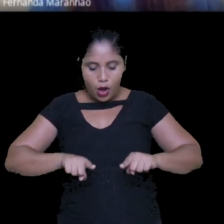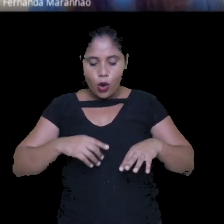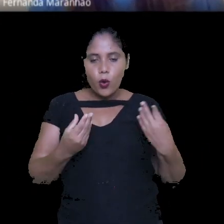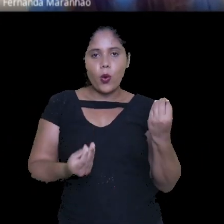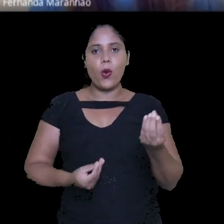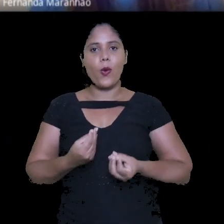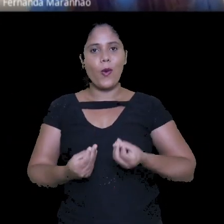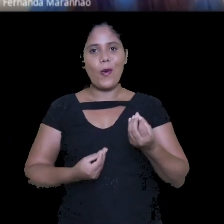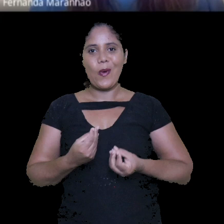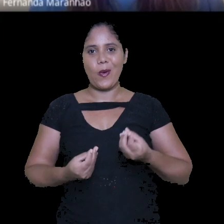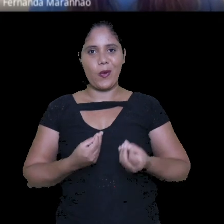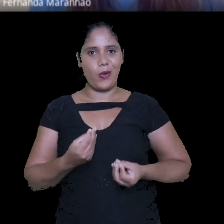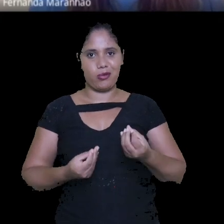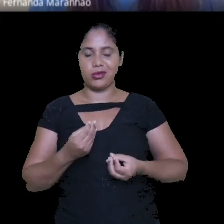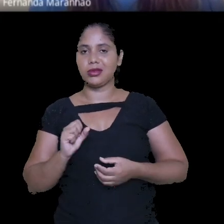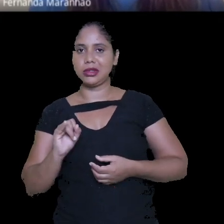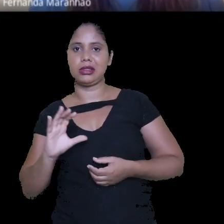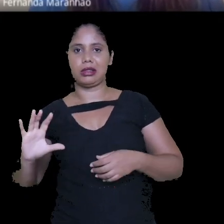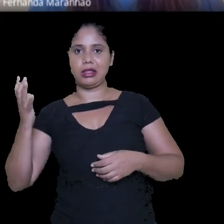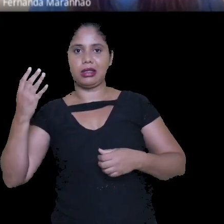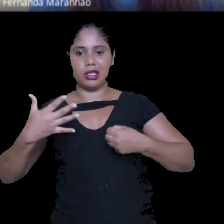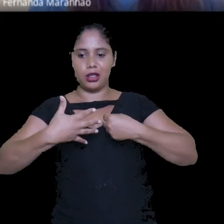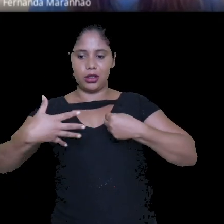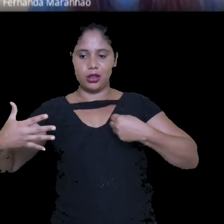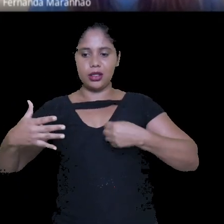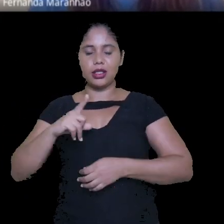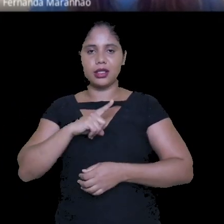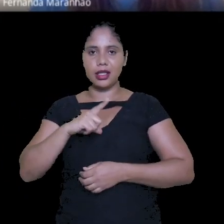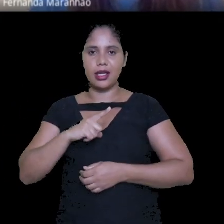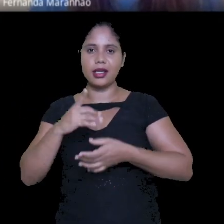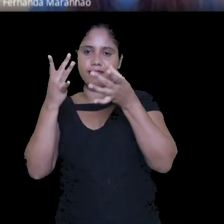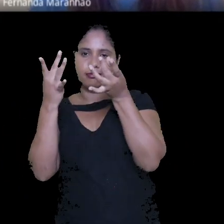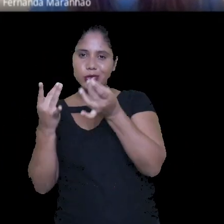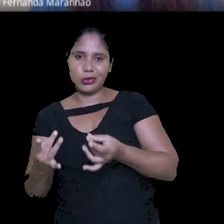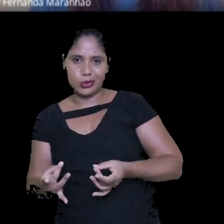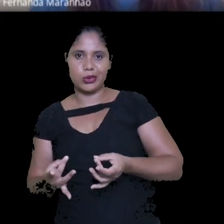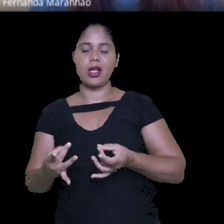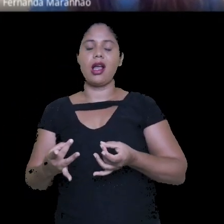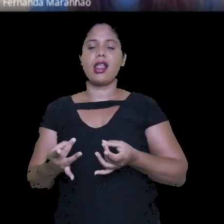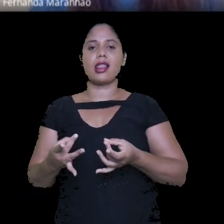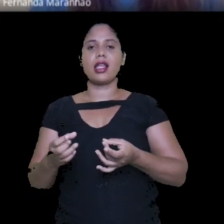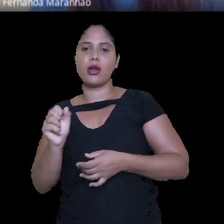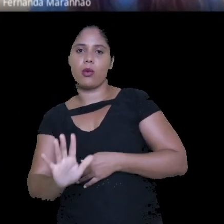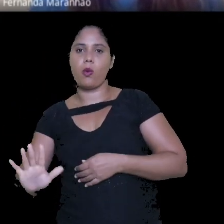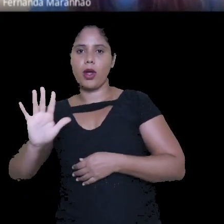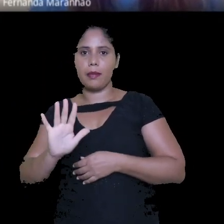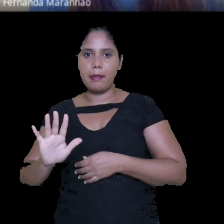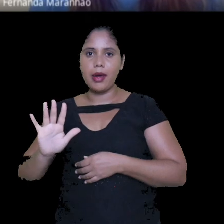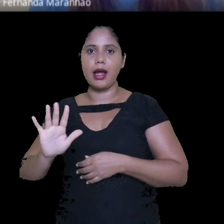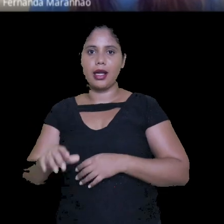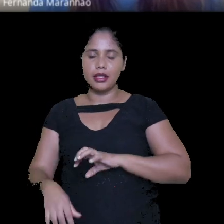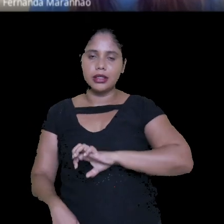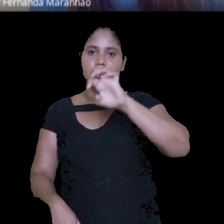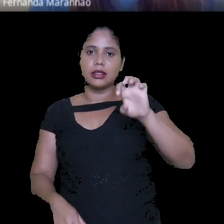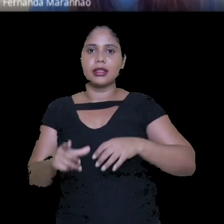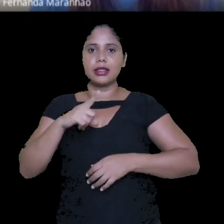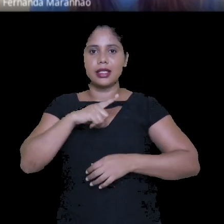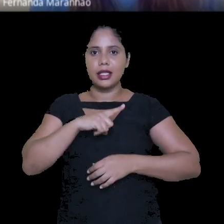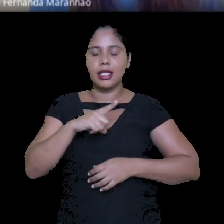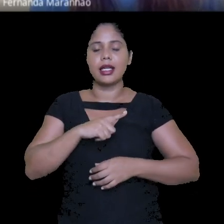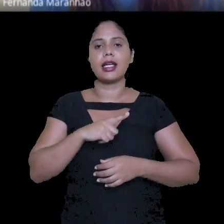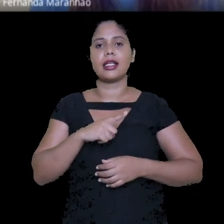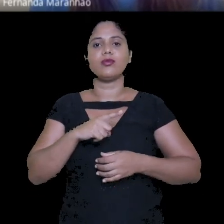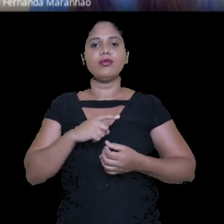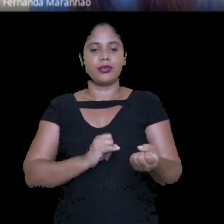nossa direita está destrinchado quais são esses fatores, né, da circulação materna que são